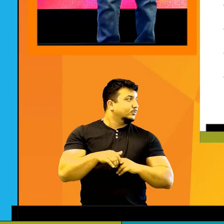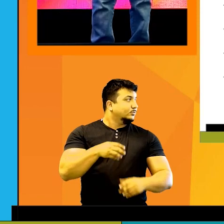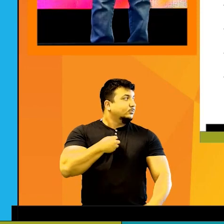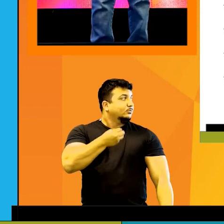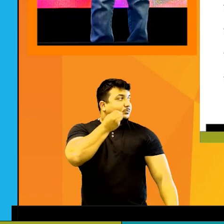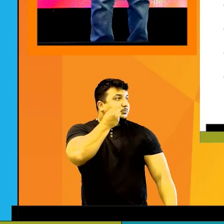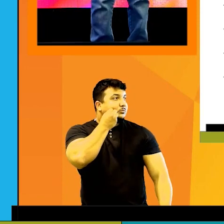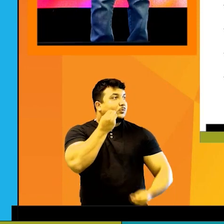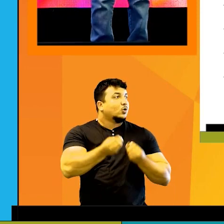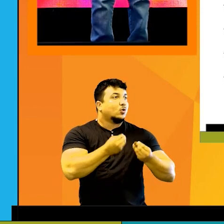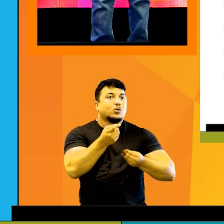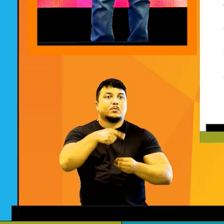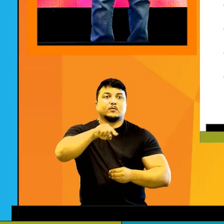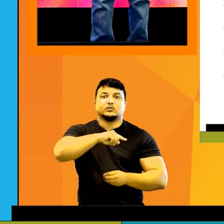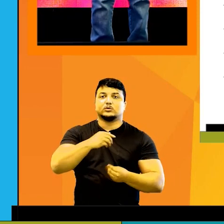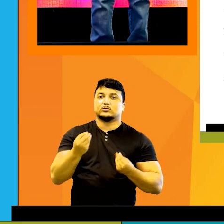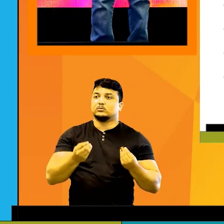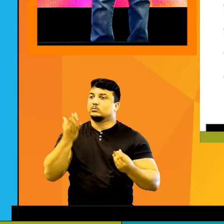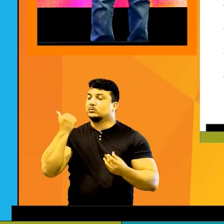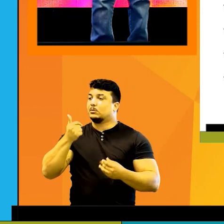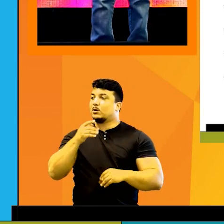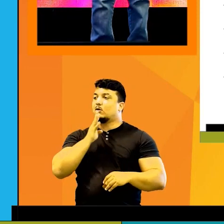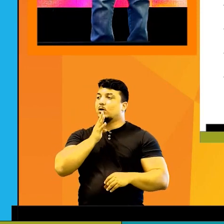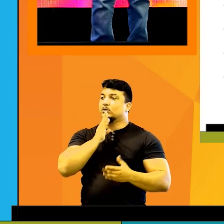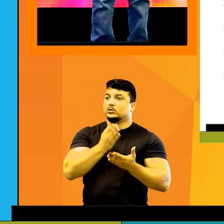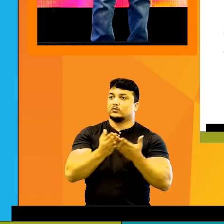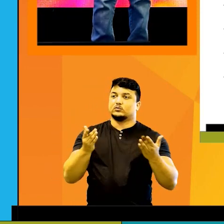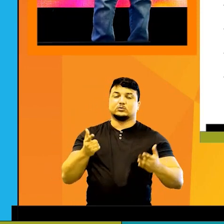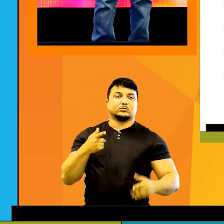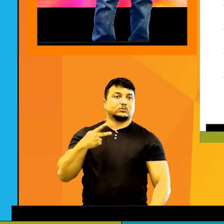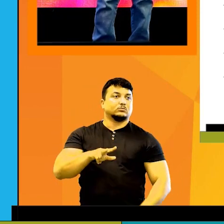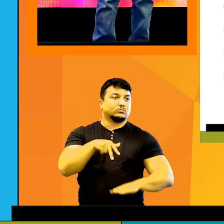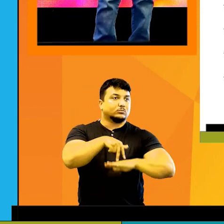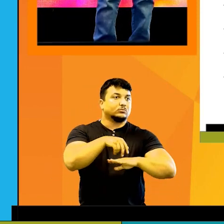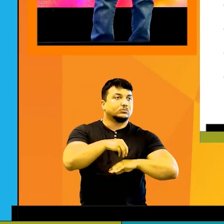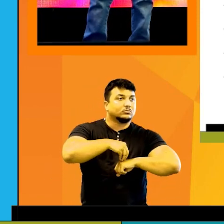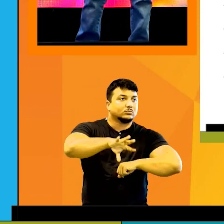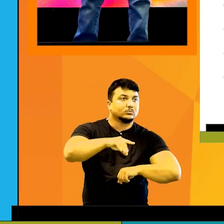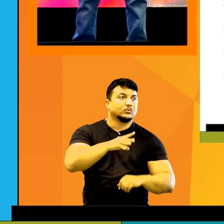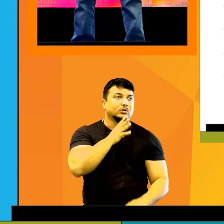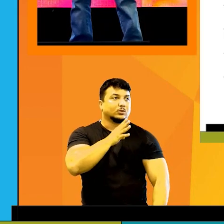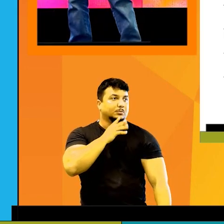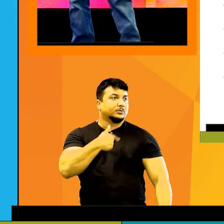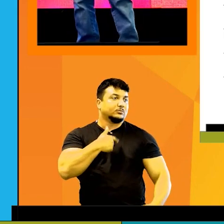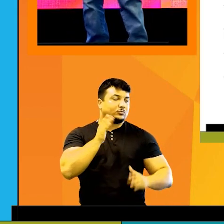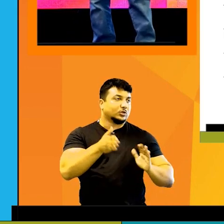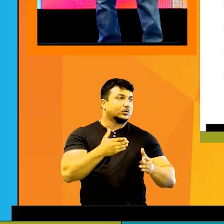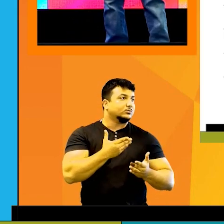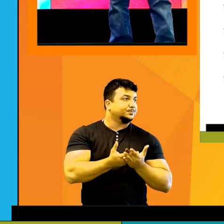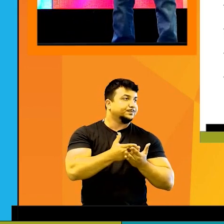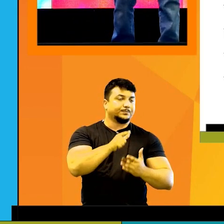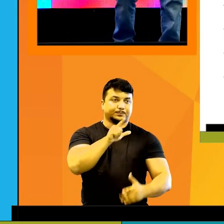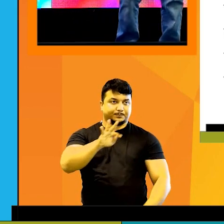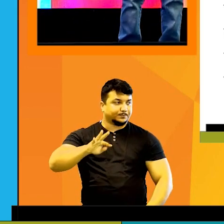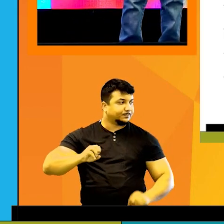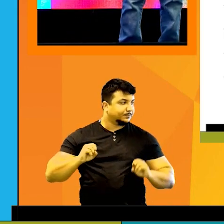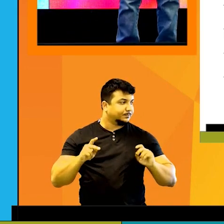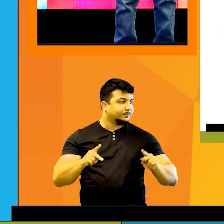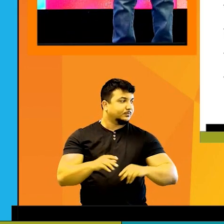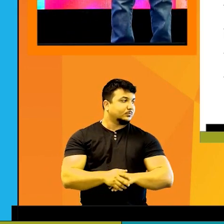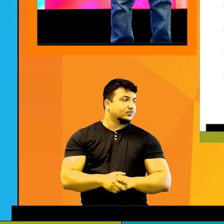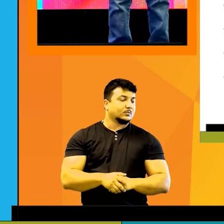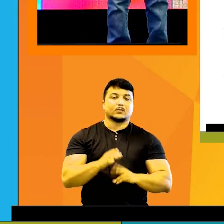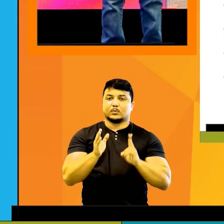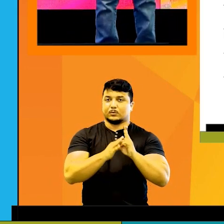expectativa de como é que vocês eram, né? Conhecer vocês e distribuir aqui um pouquinho a minha palavra, o meu conhecimento literário. Então o indianismo já